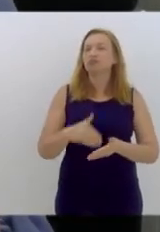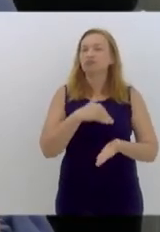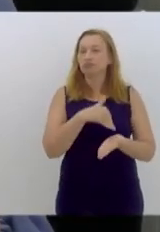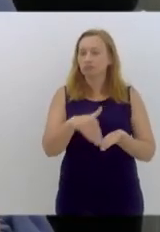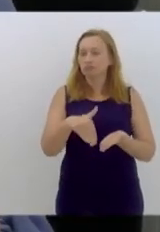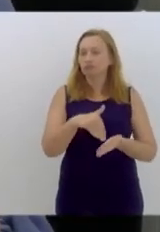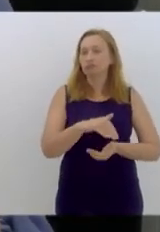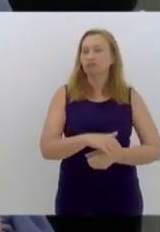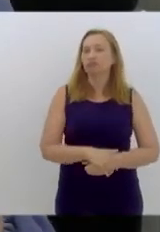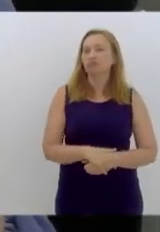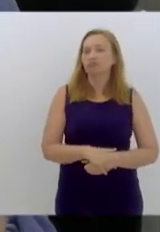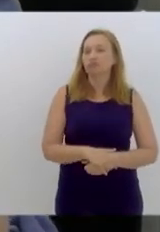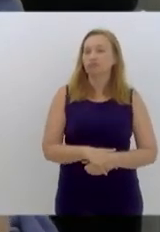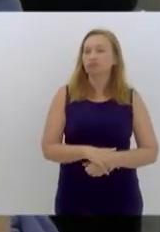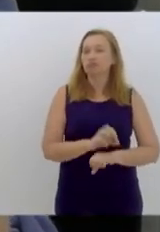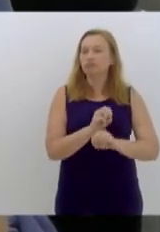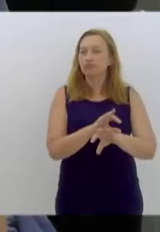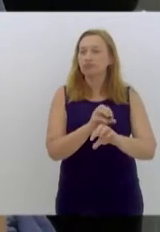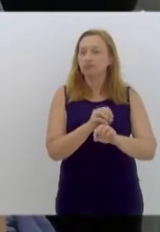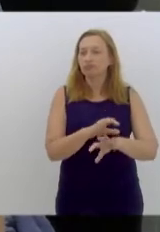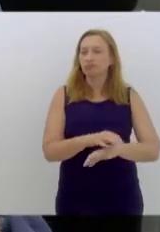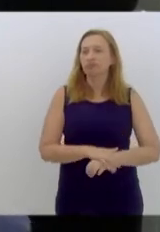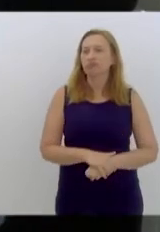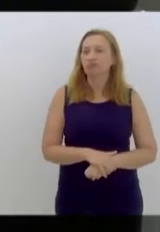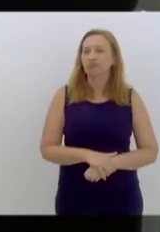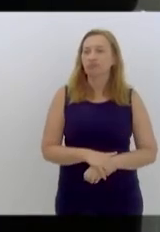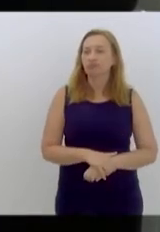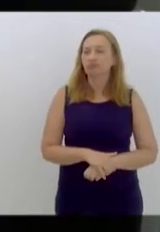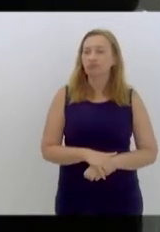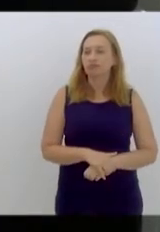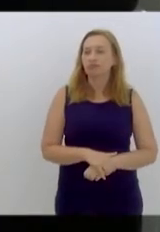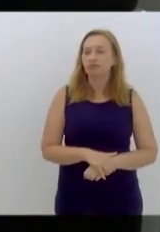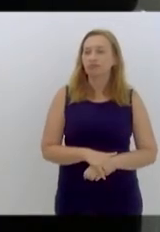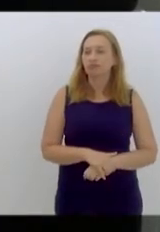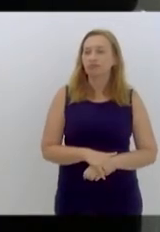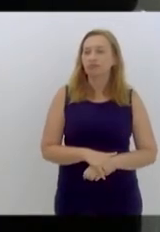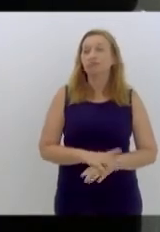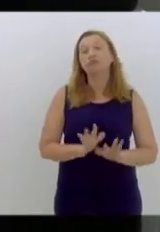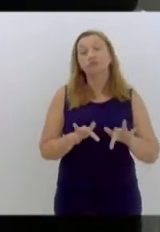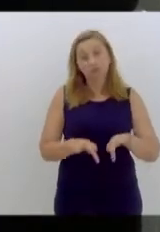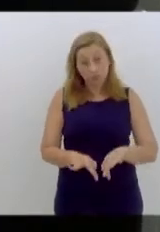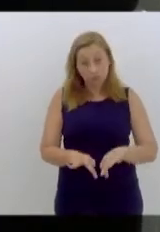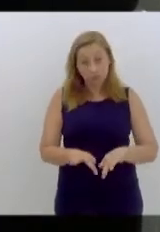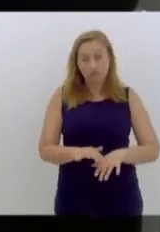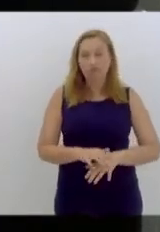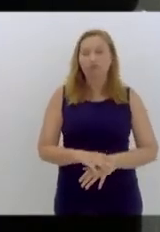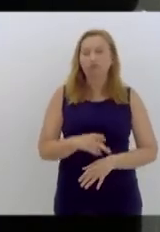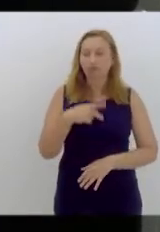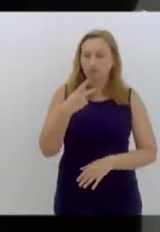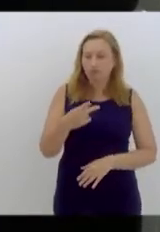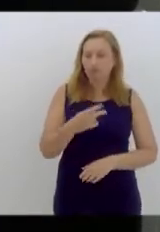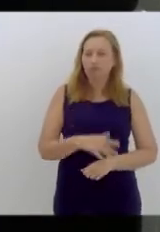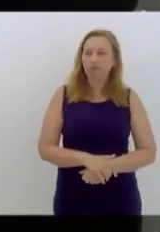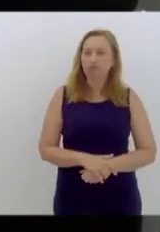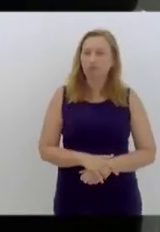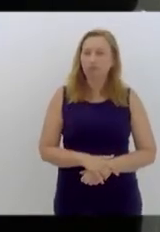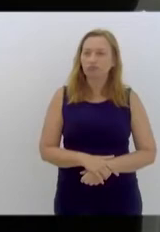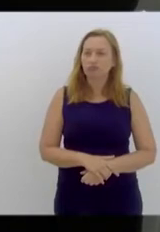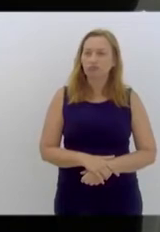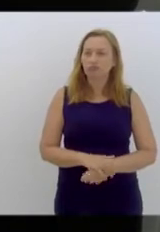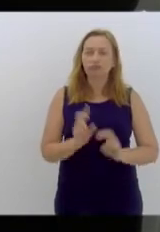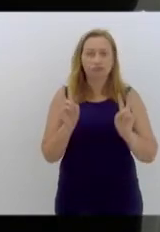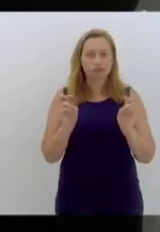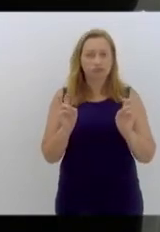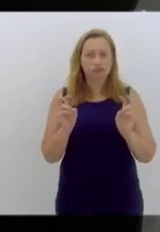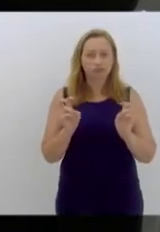Secretaria de Educação. E aí finalizo dizendo, não só essa